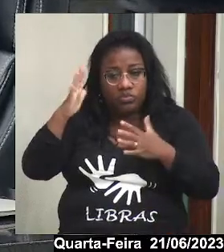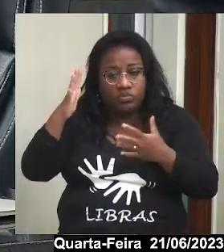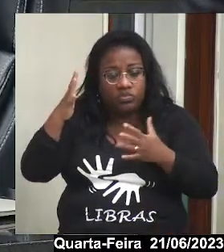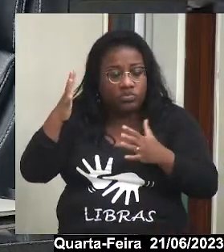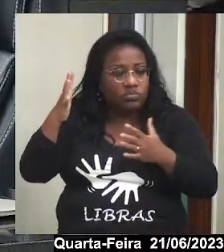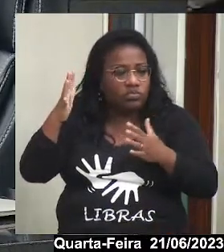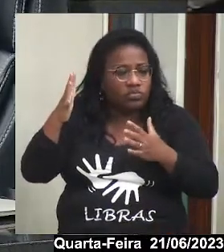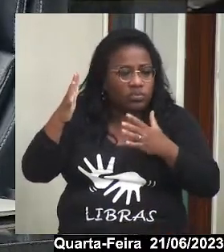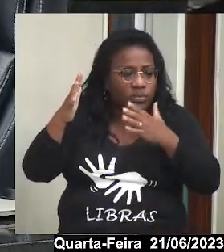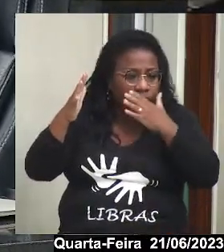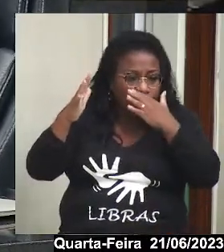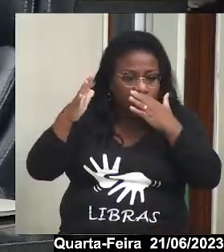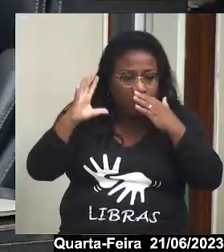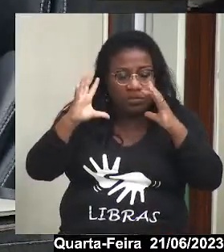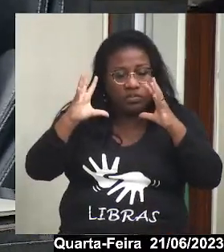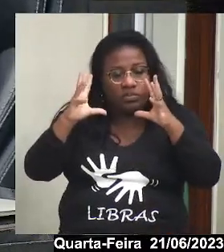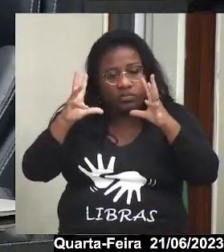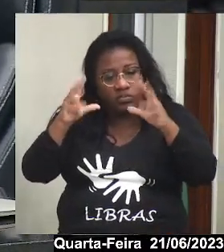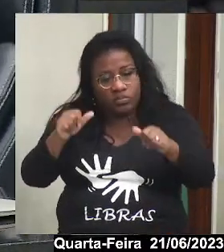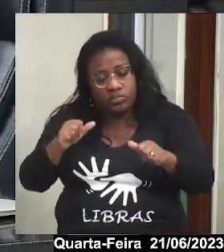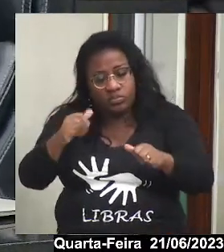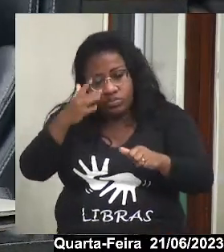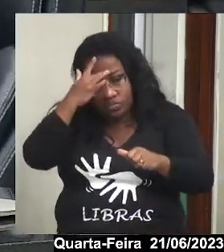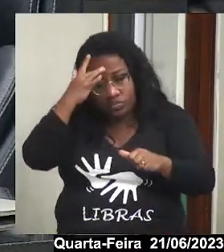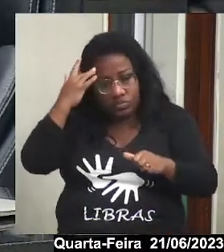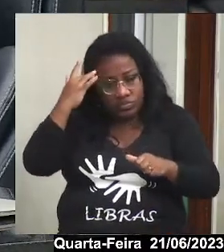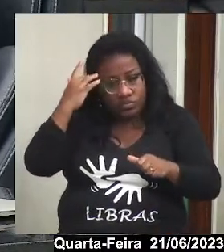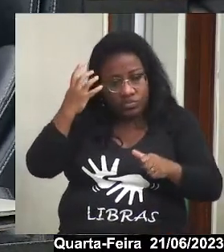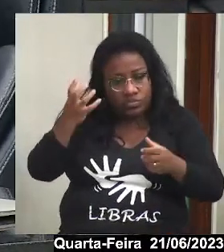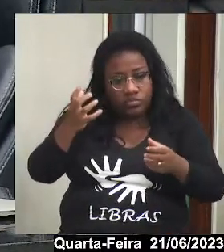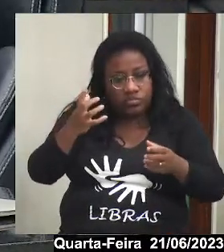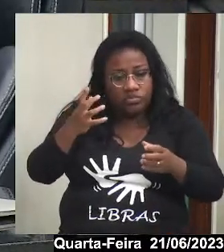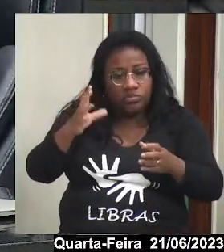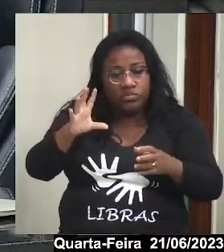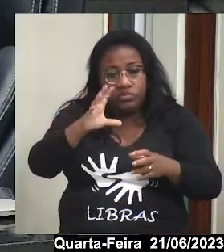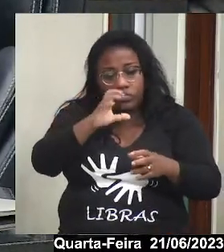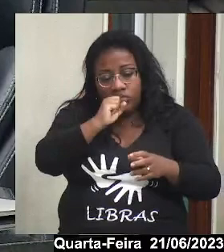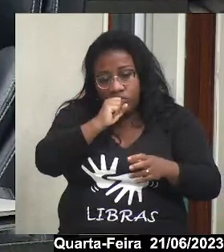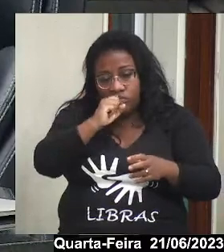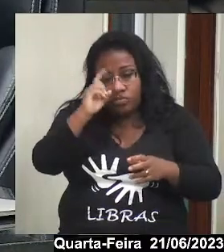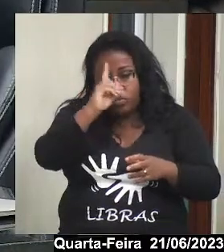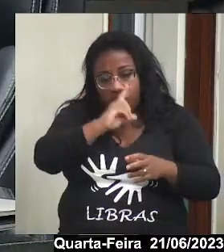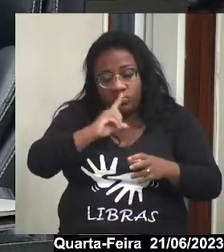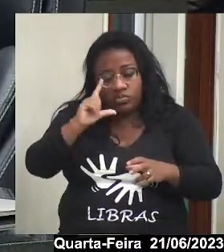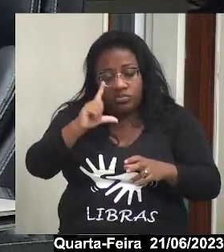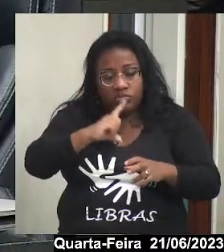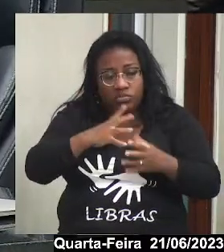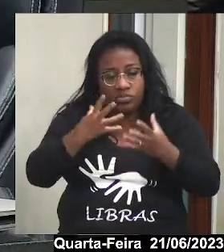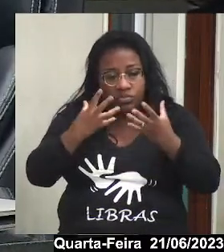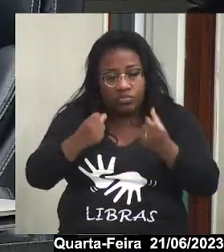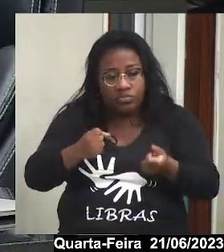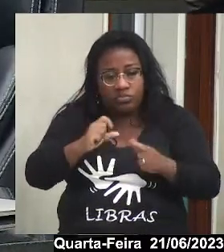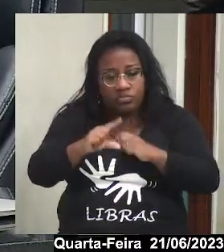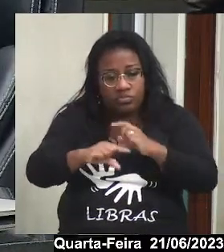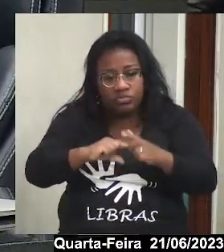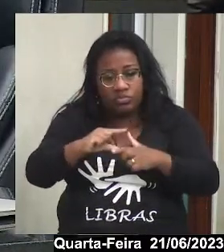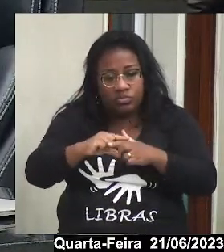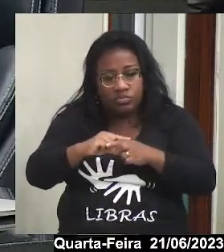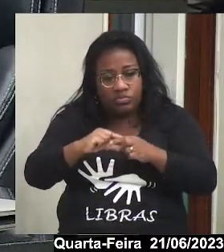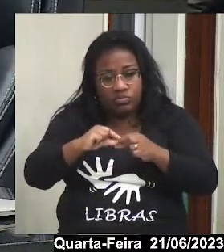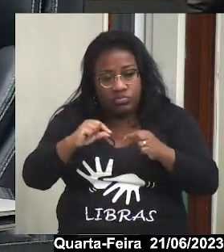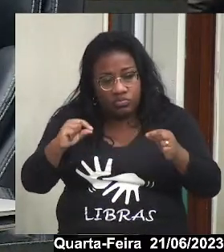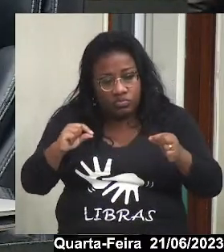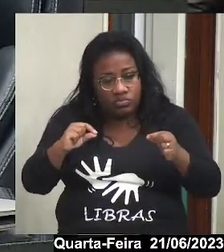parabenizando Padre Rubens. Tive presente sábado e domingo na quermesse, né, do Vista